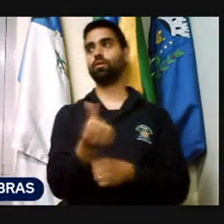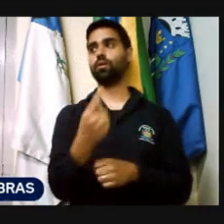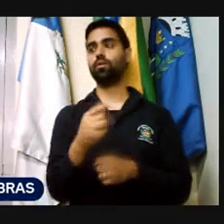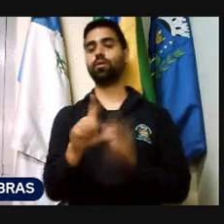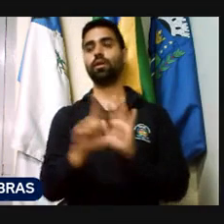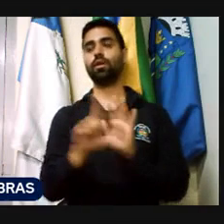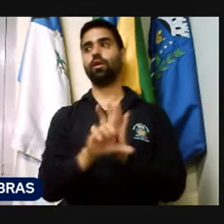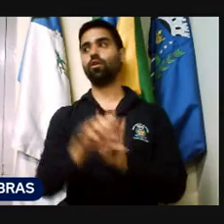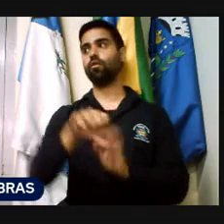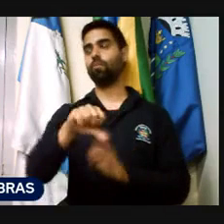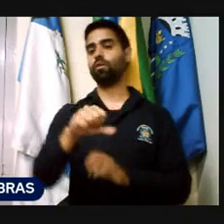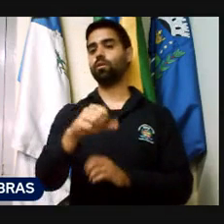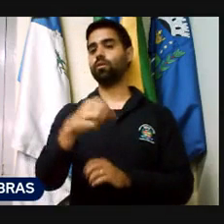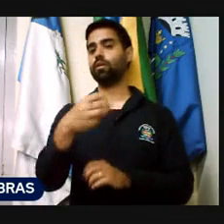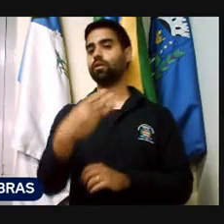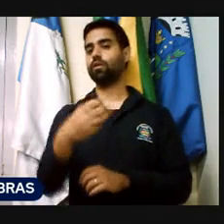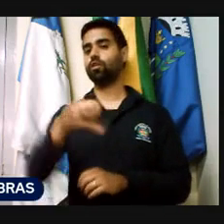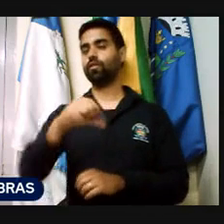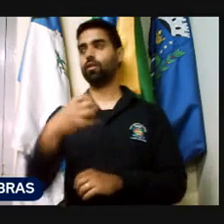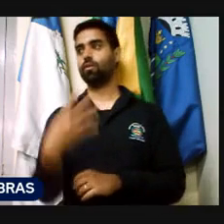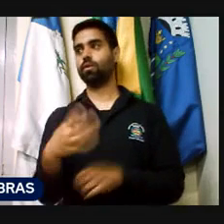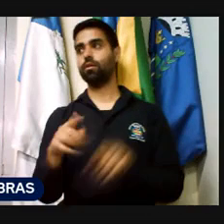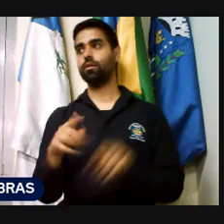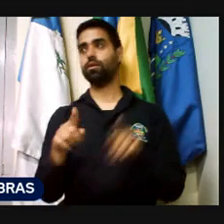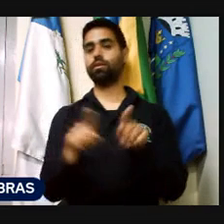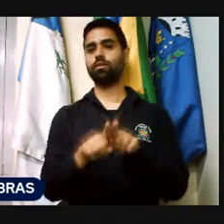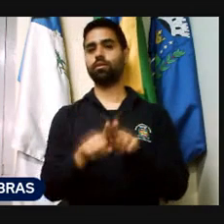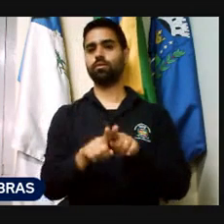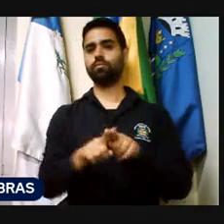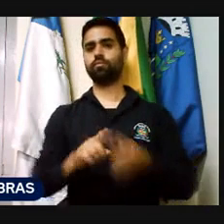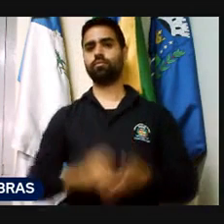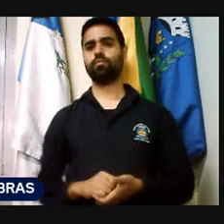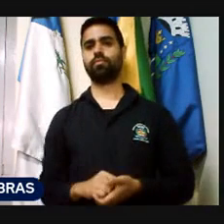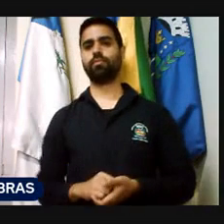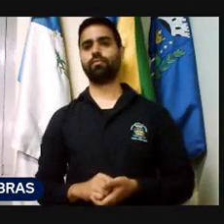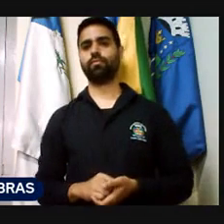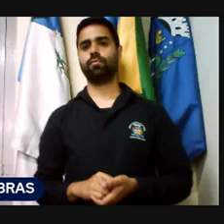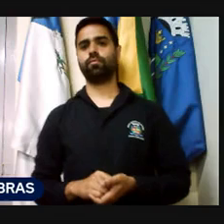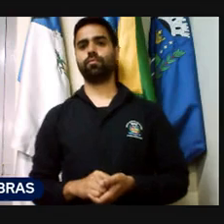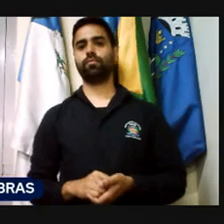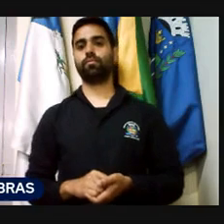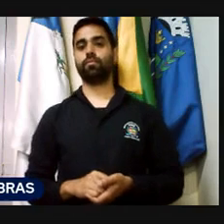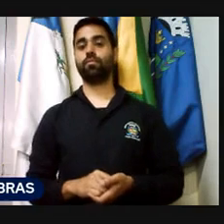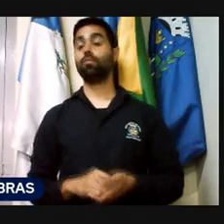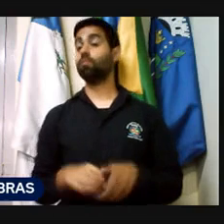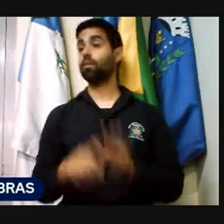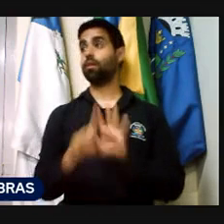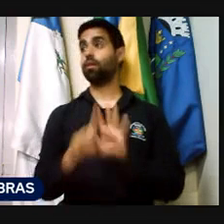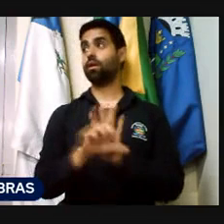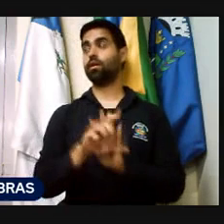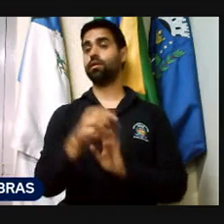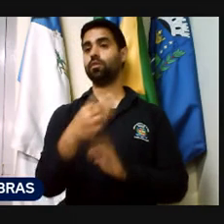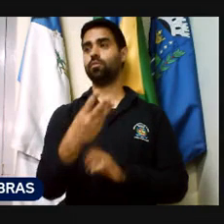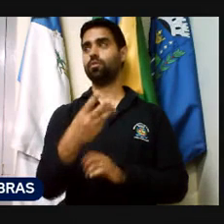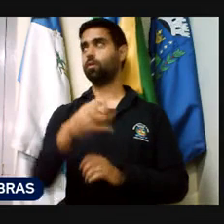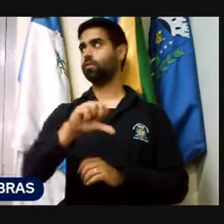Lei 9.394, bem como aqueles do artigo 1º da Lei